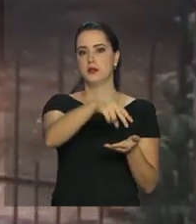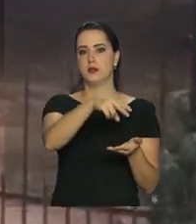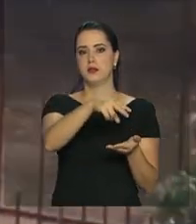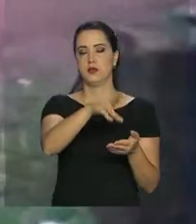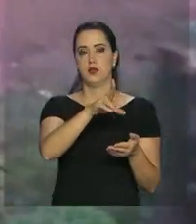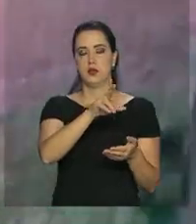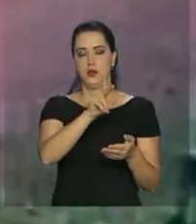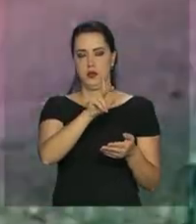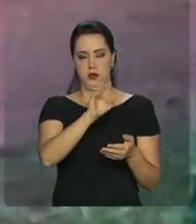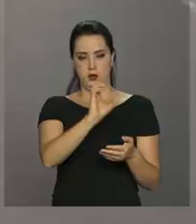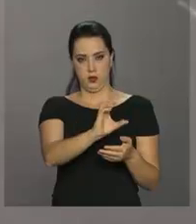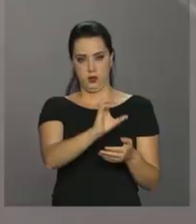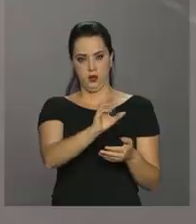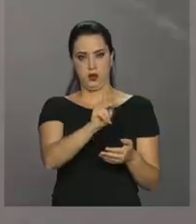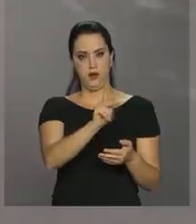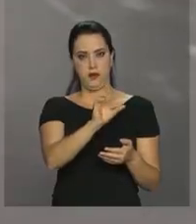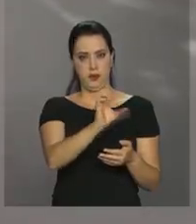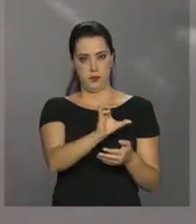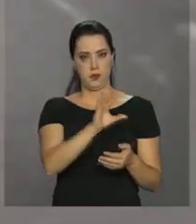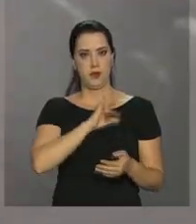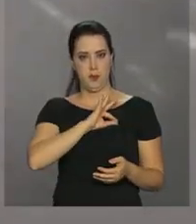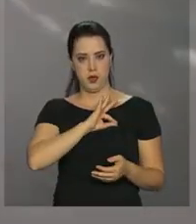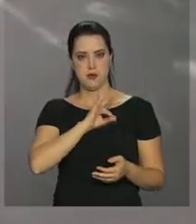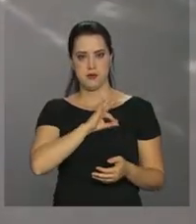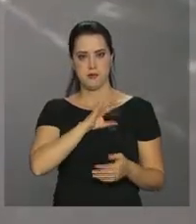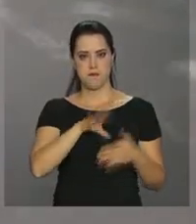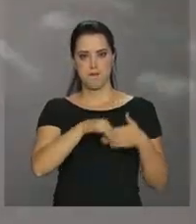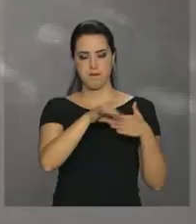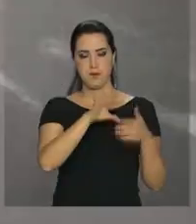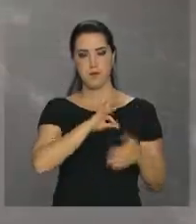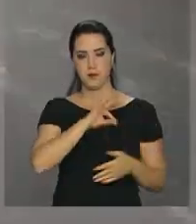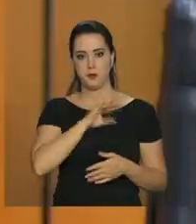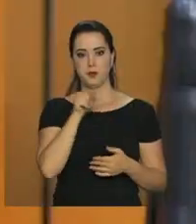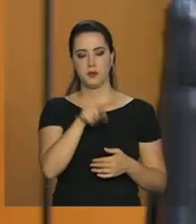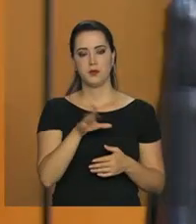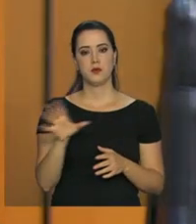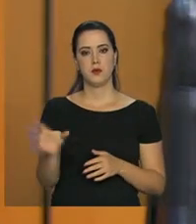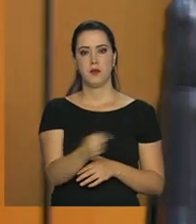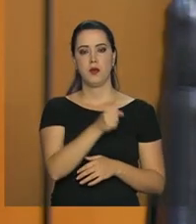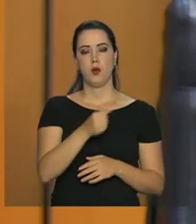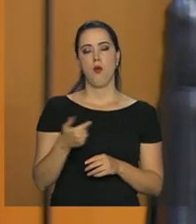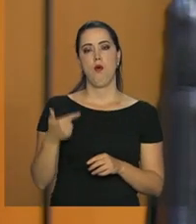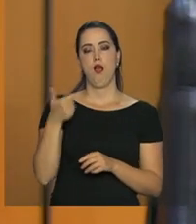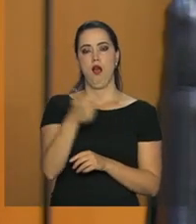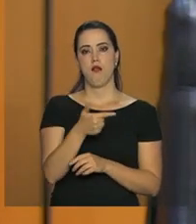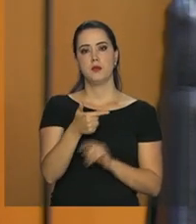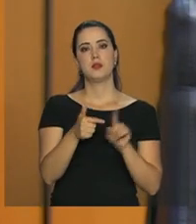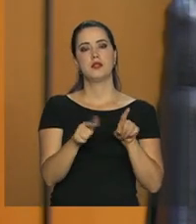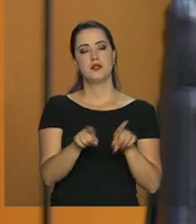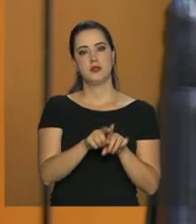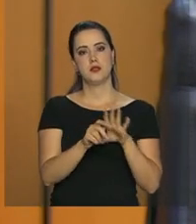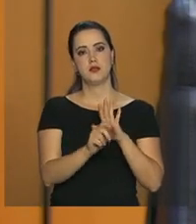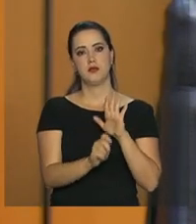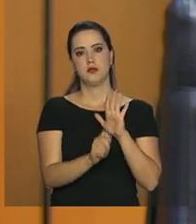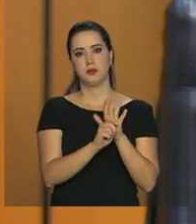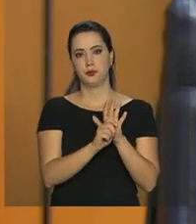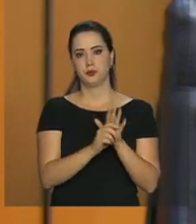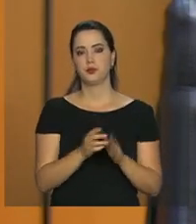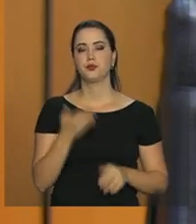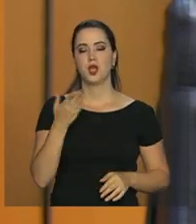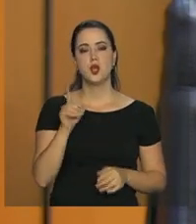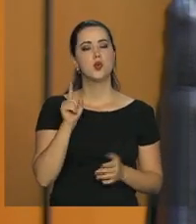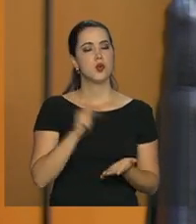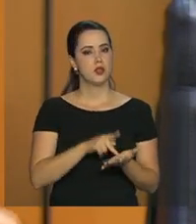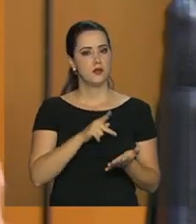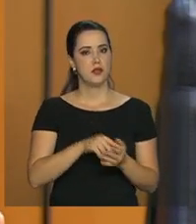Civil. Durante as buscas, os policiais também aprenderam armas e drogas. Isto é, na prática, o Sistema Único de Segurança Pública.